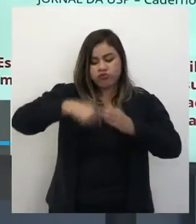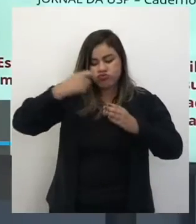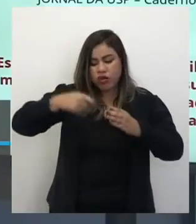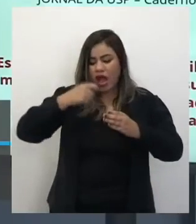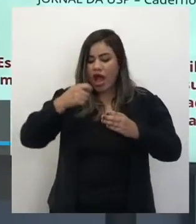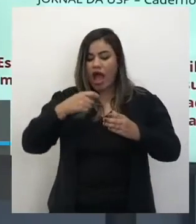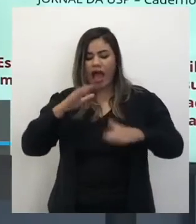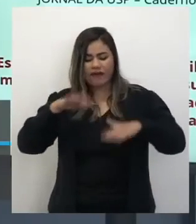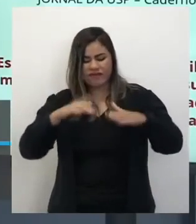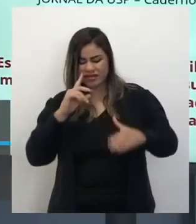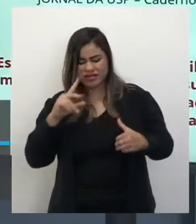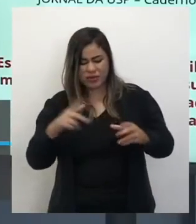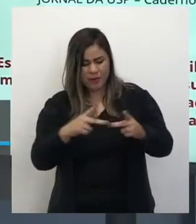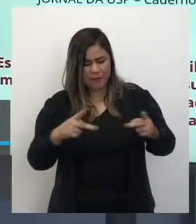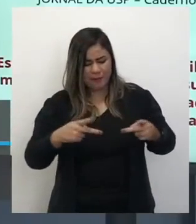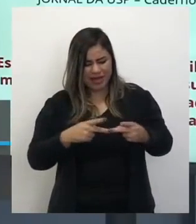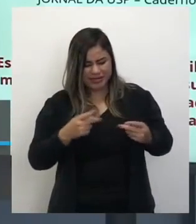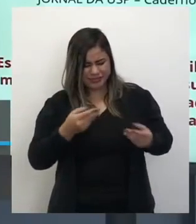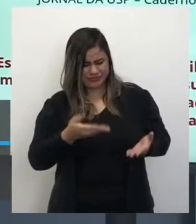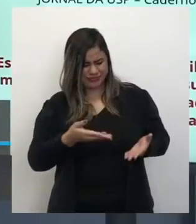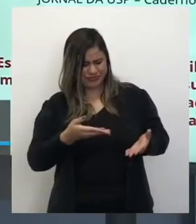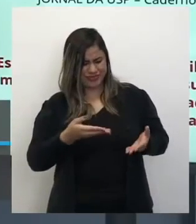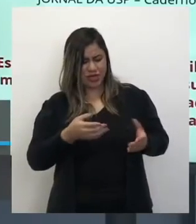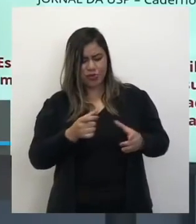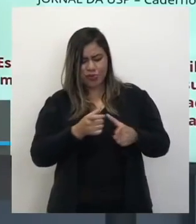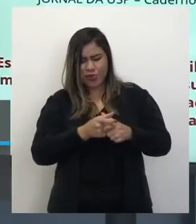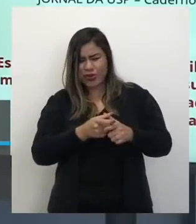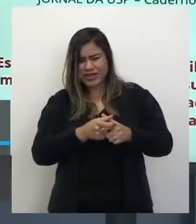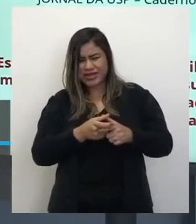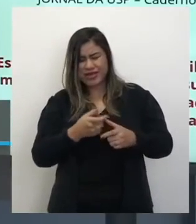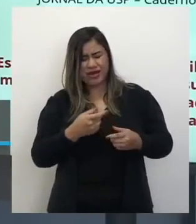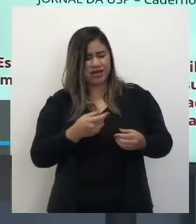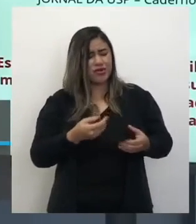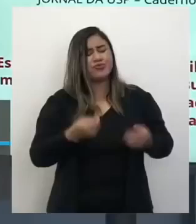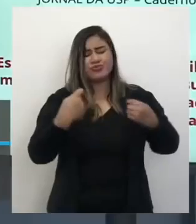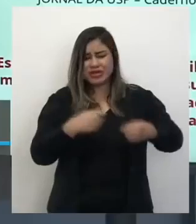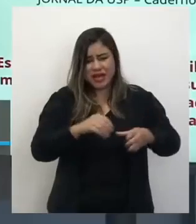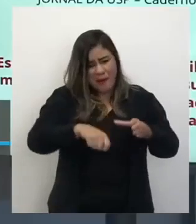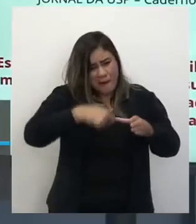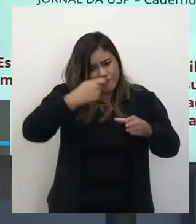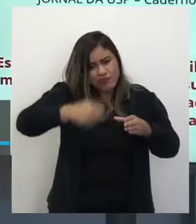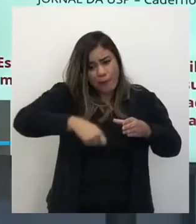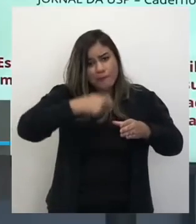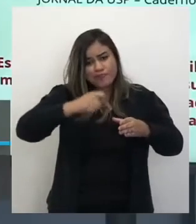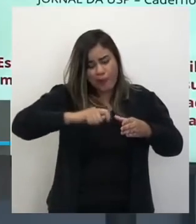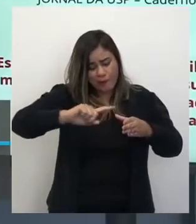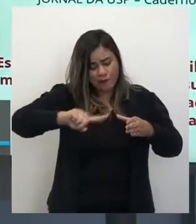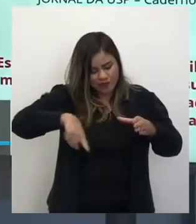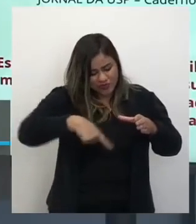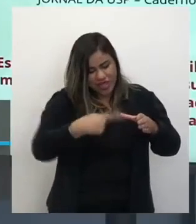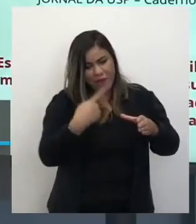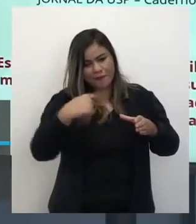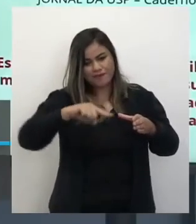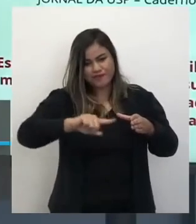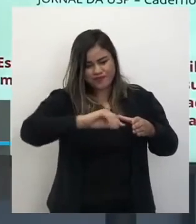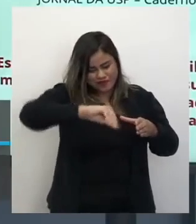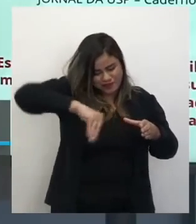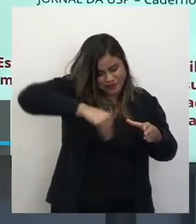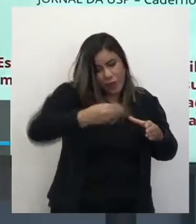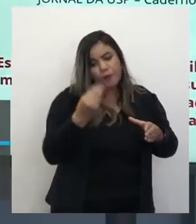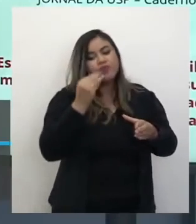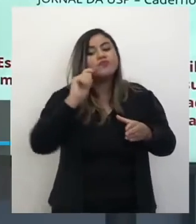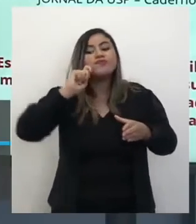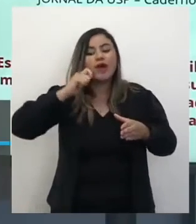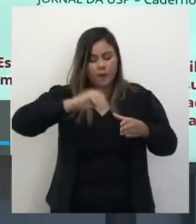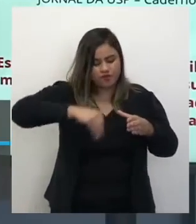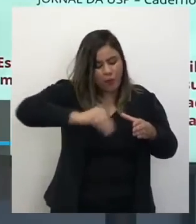pouco de comida no prato. Parece que eu estou desperdiçando, nem que seja um pouquinho. Então parece que a gente tinha que raspar o prato e ainda passar um pãozinho ali,